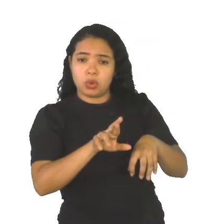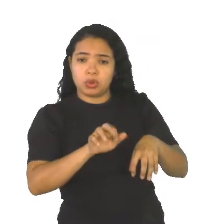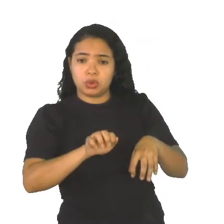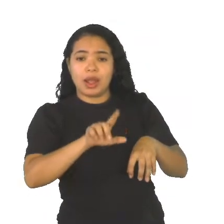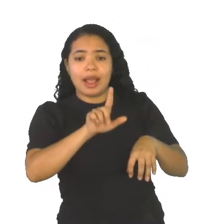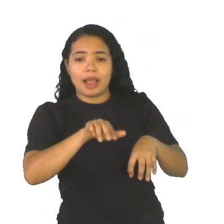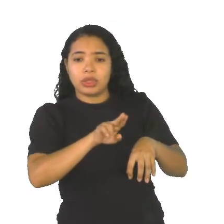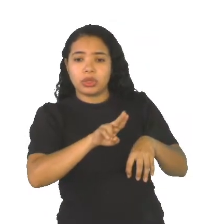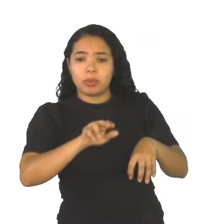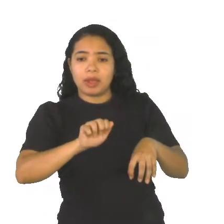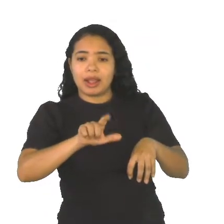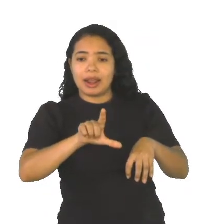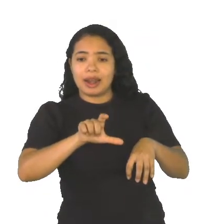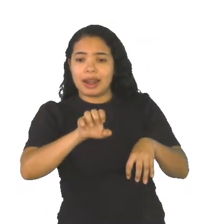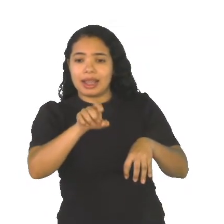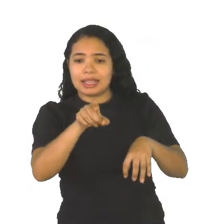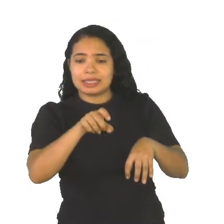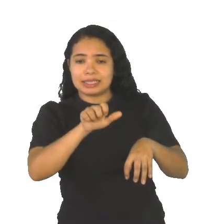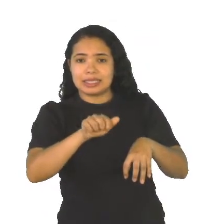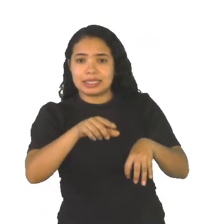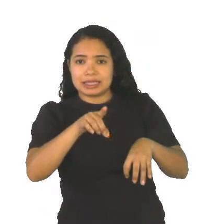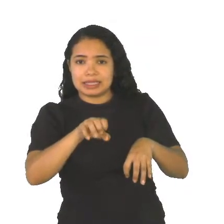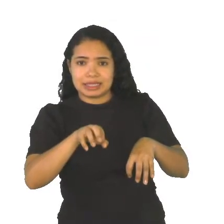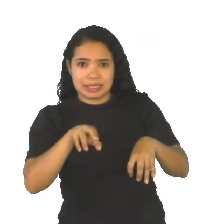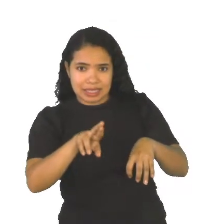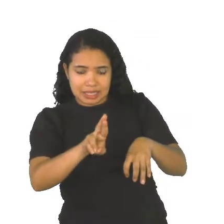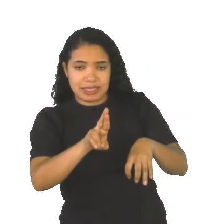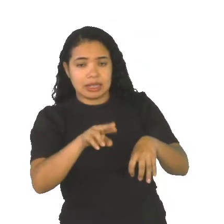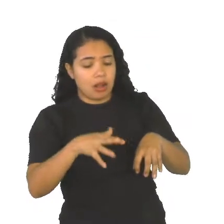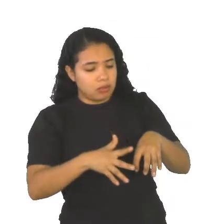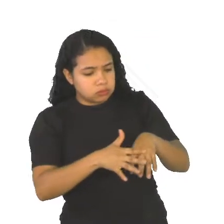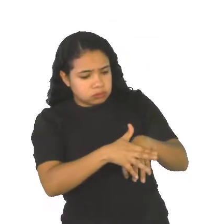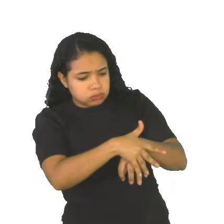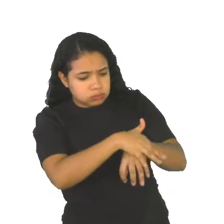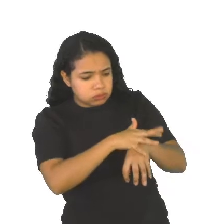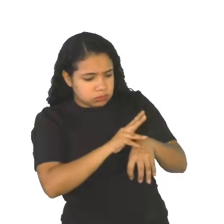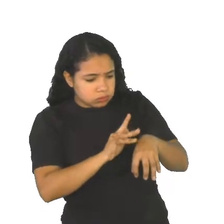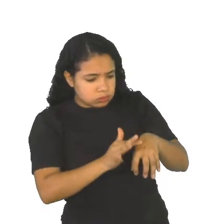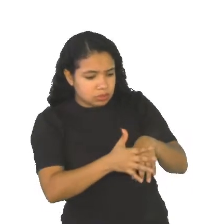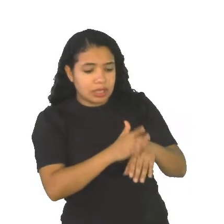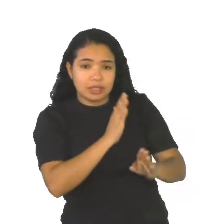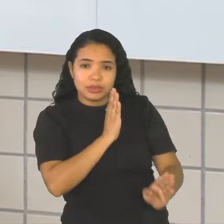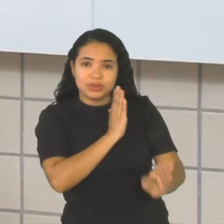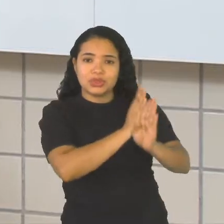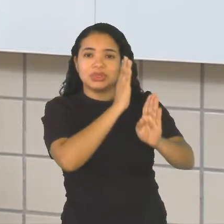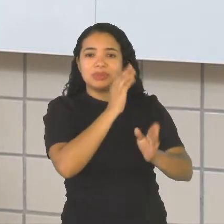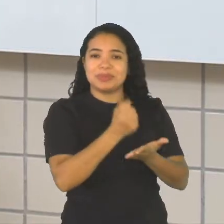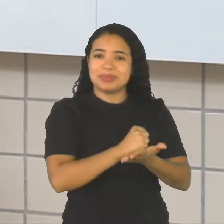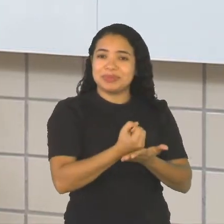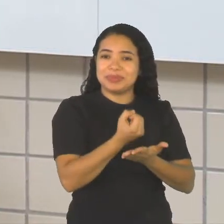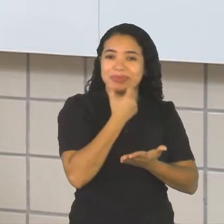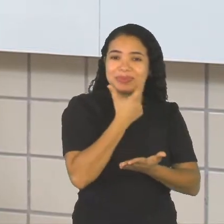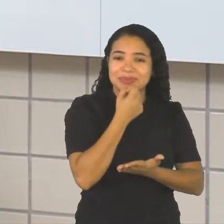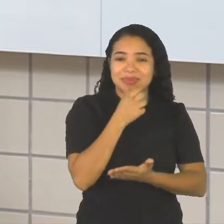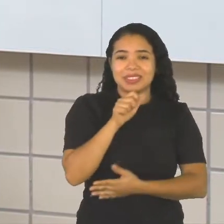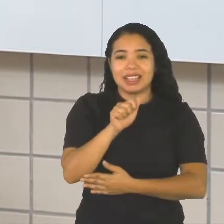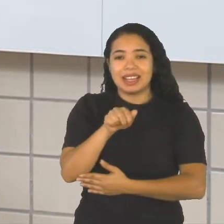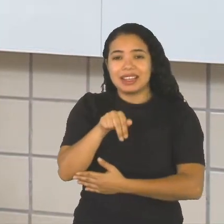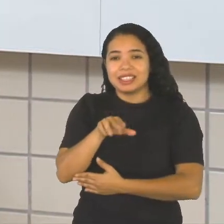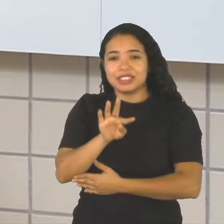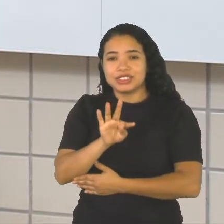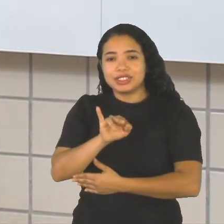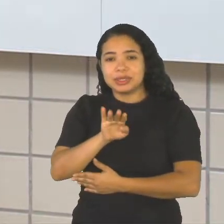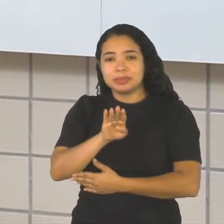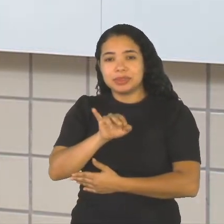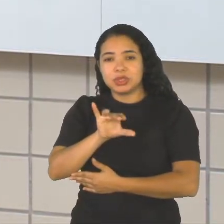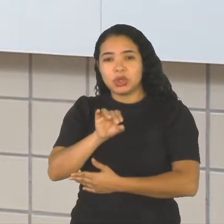bolor matava as bactérias e foi assim que ele descobriu o antibiótico. Lembra que eu contei para vocês a historinha